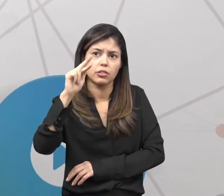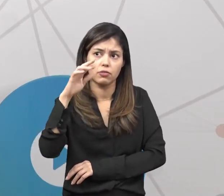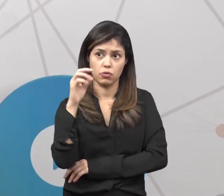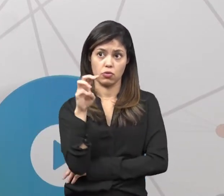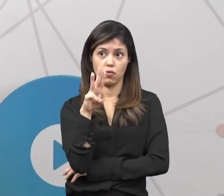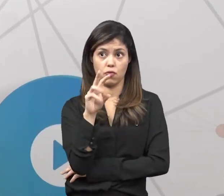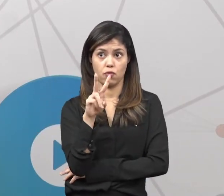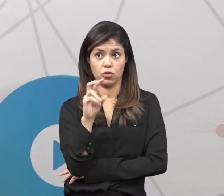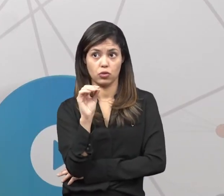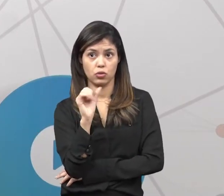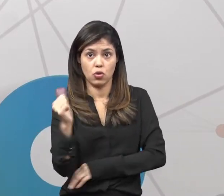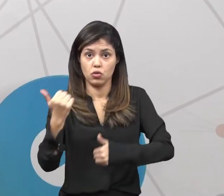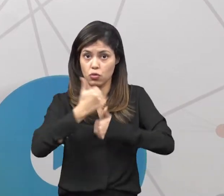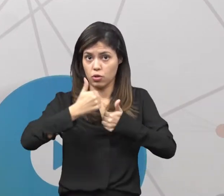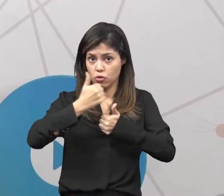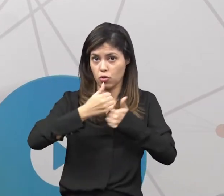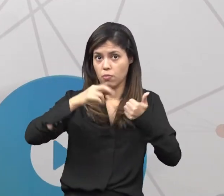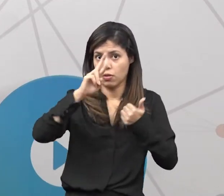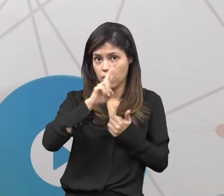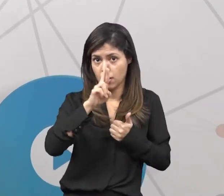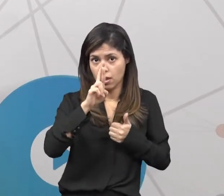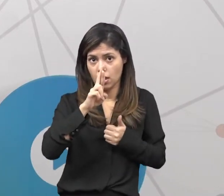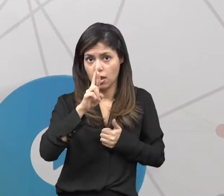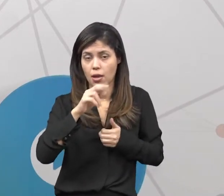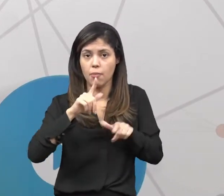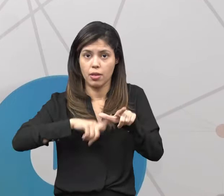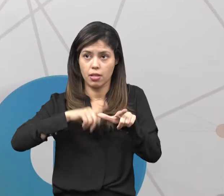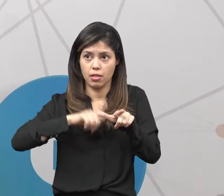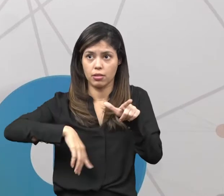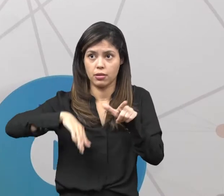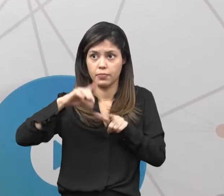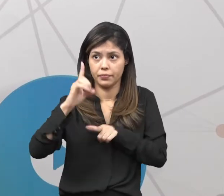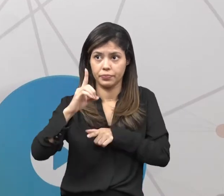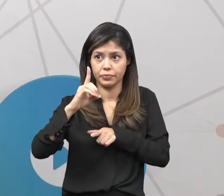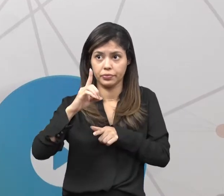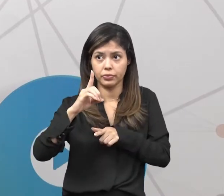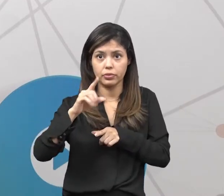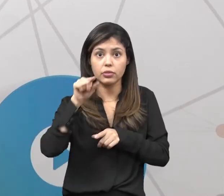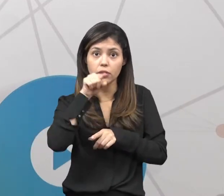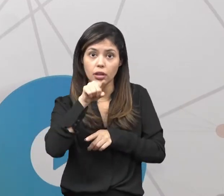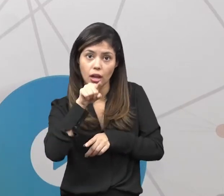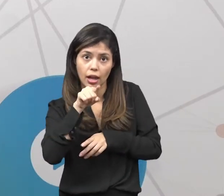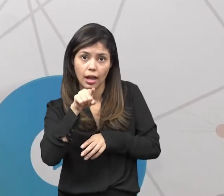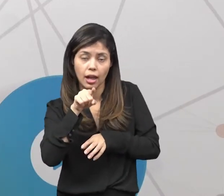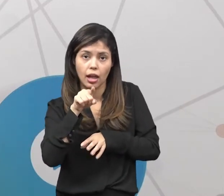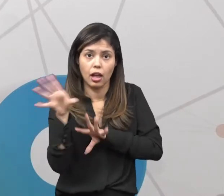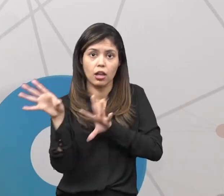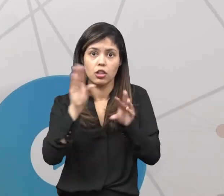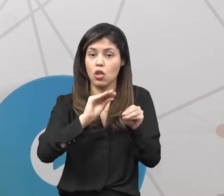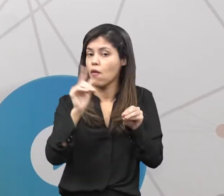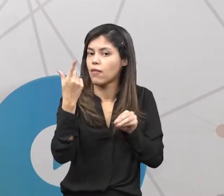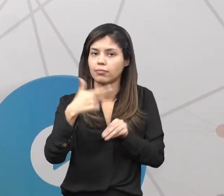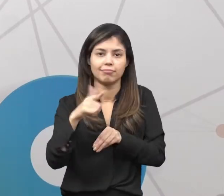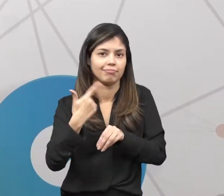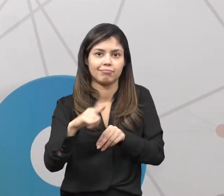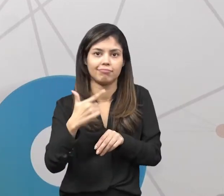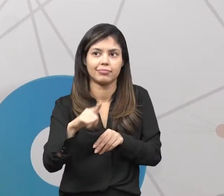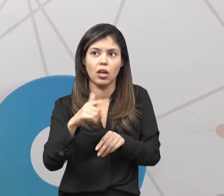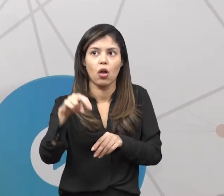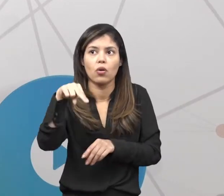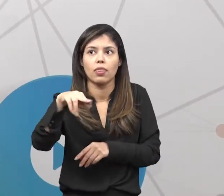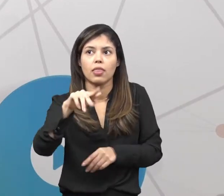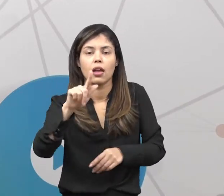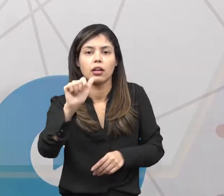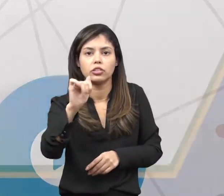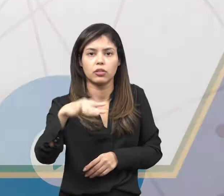vosotros substitui a letra R pela letra D. Esse fenômeno não vai acontecer no imperativo negativo. Os verbos